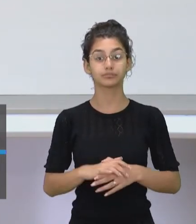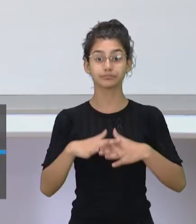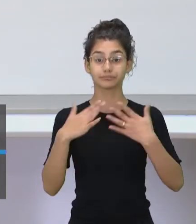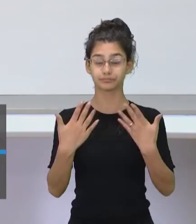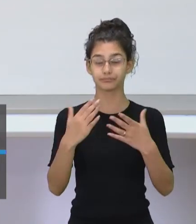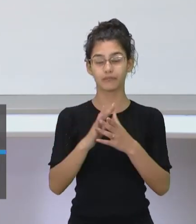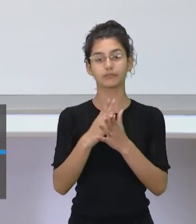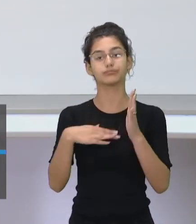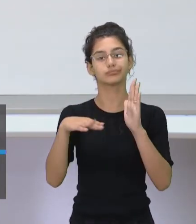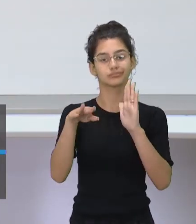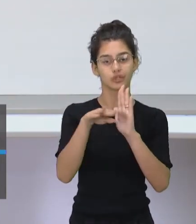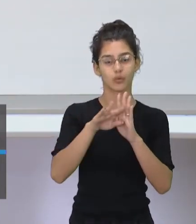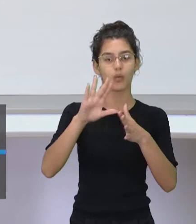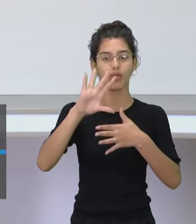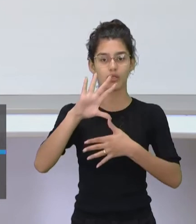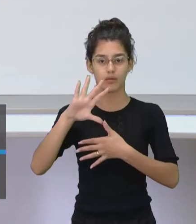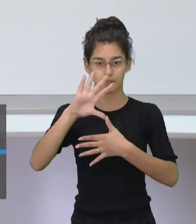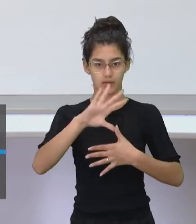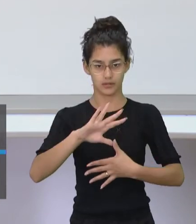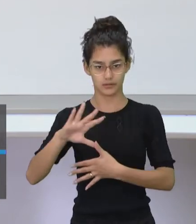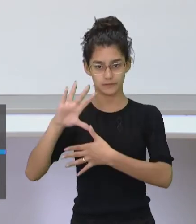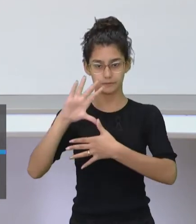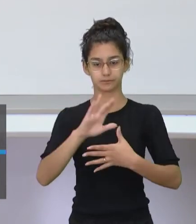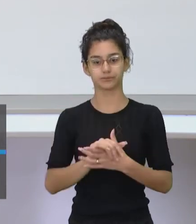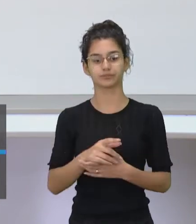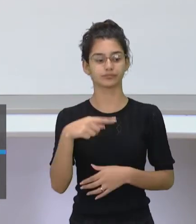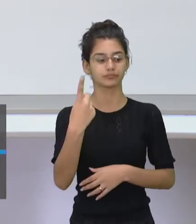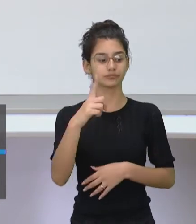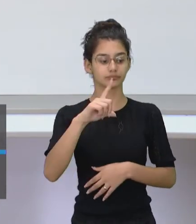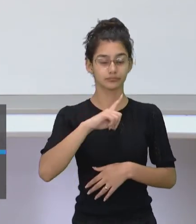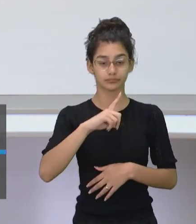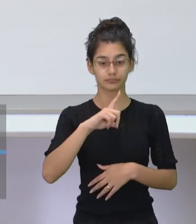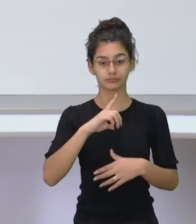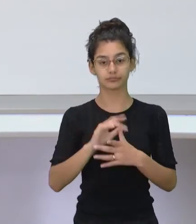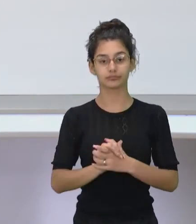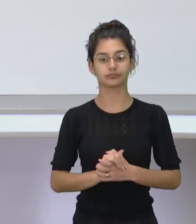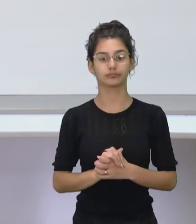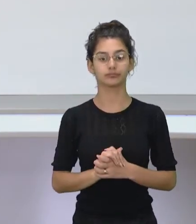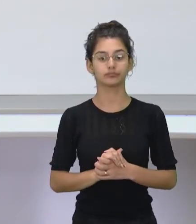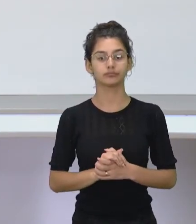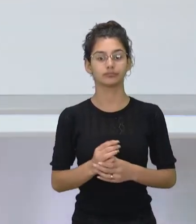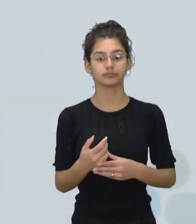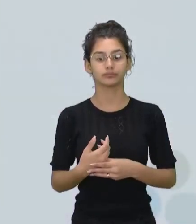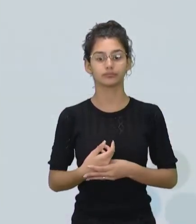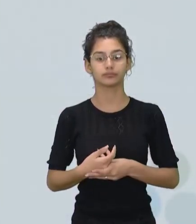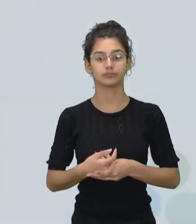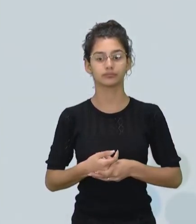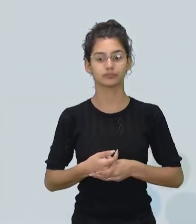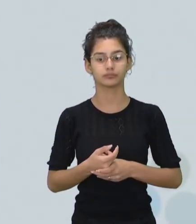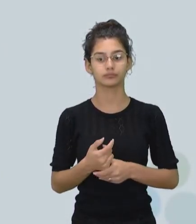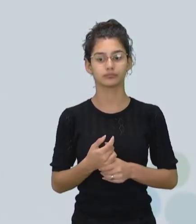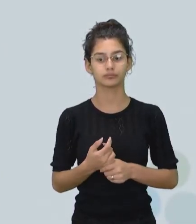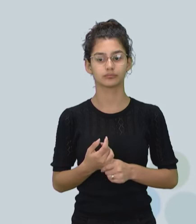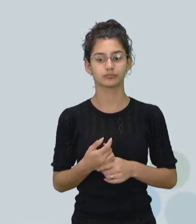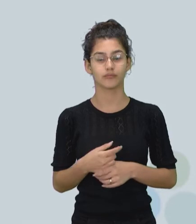Cristóvão Colombo chega na América, e aí nós temos, aqui, nós temos em